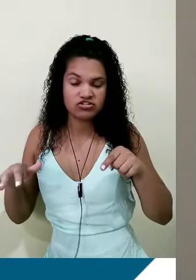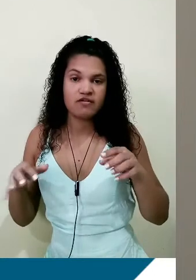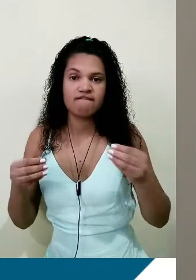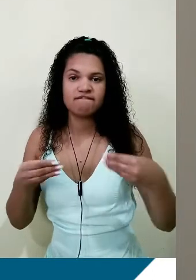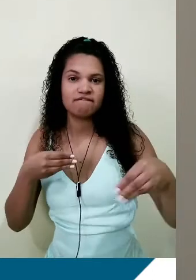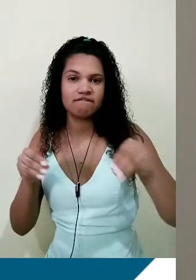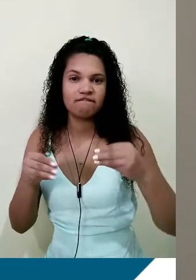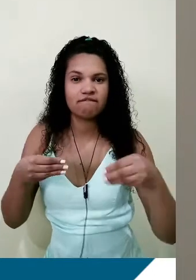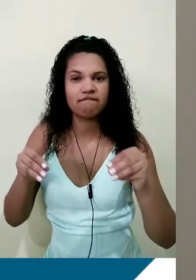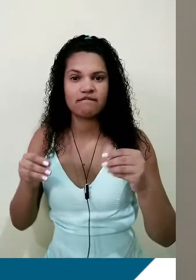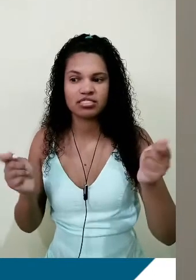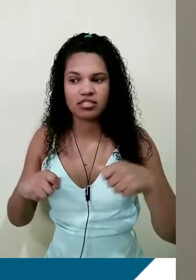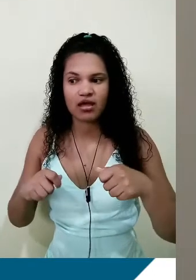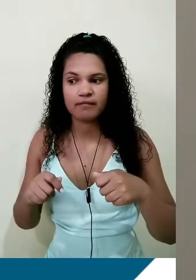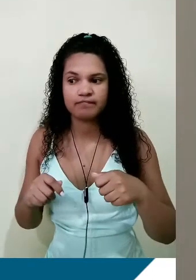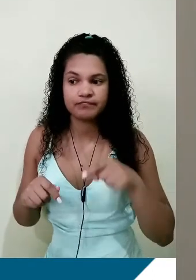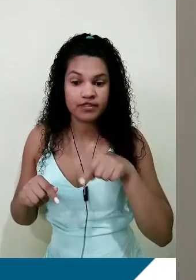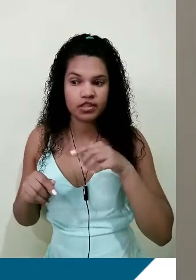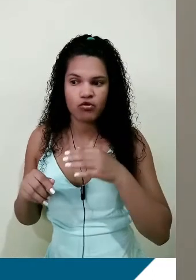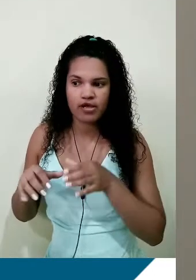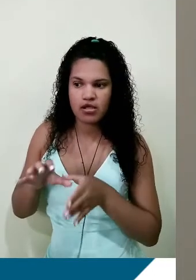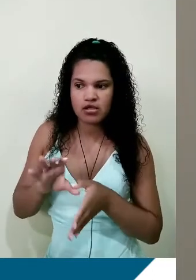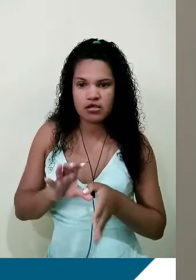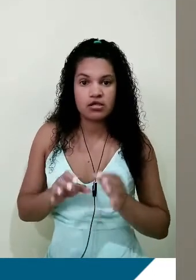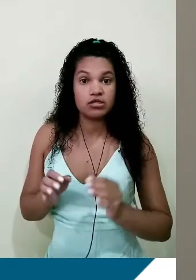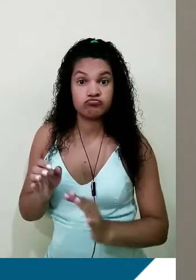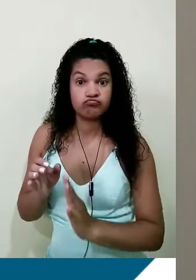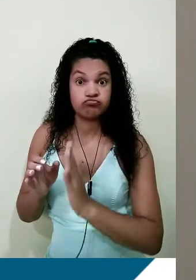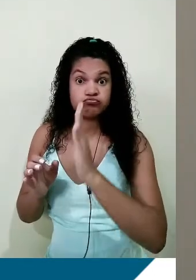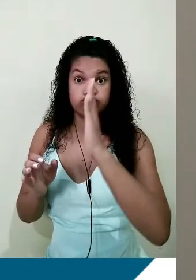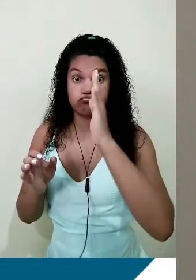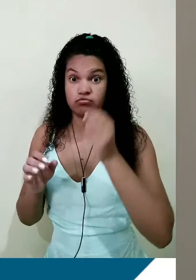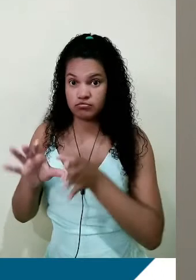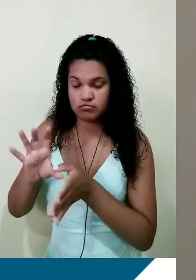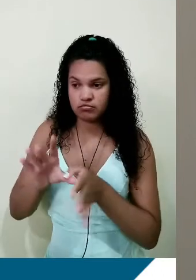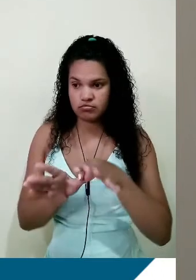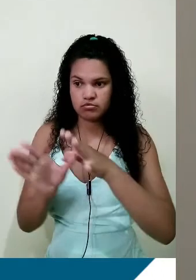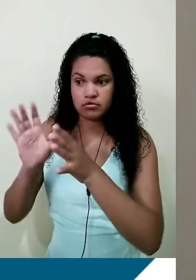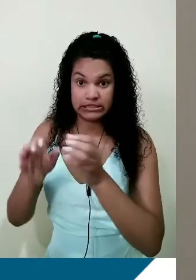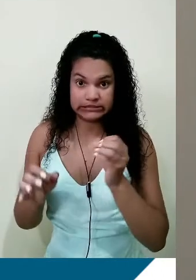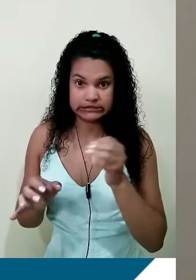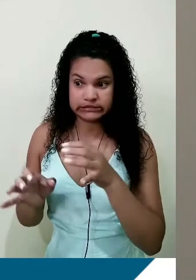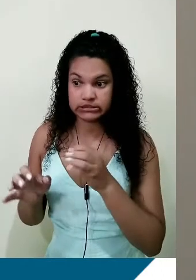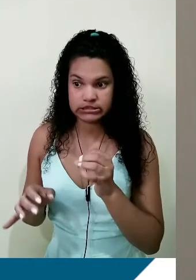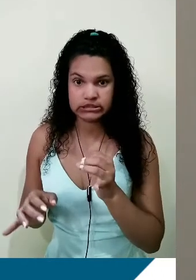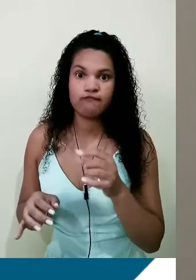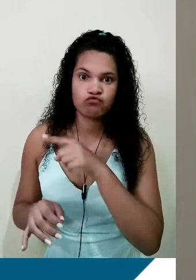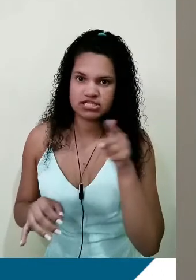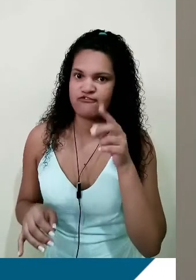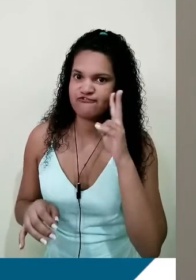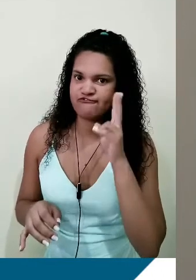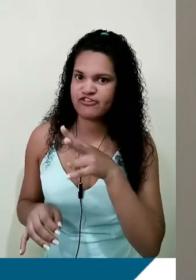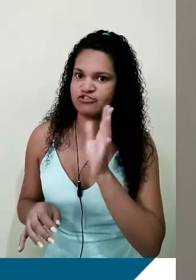é do fluido subir, como vocês viram na aula de hidrostática. Os